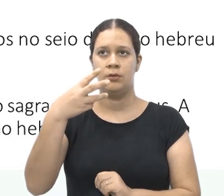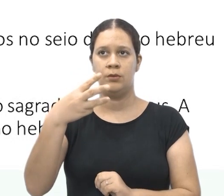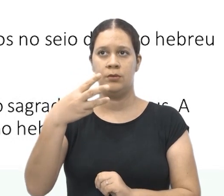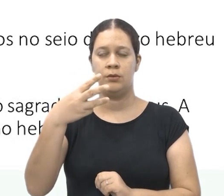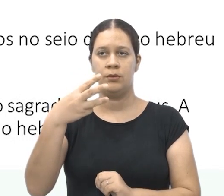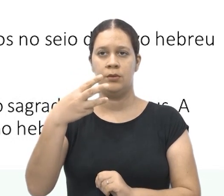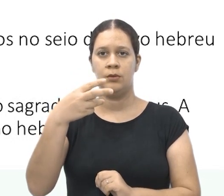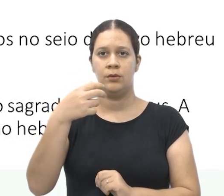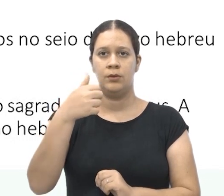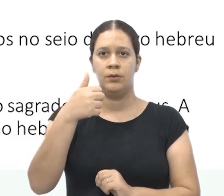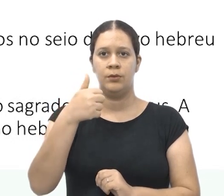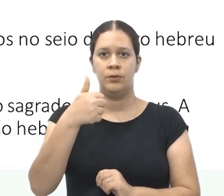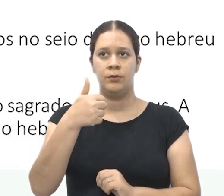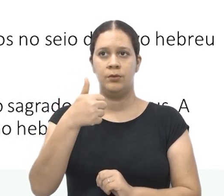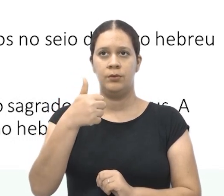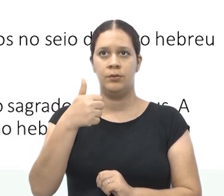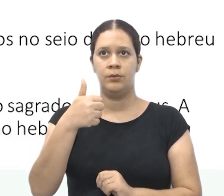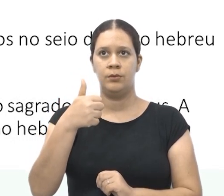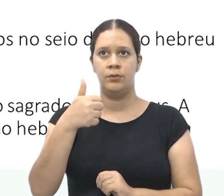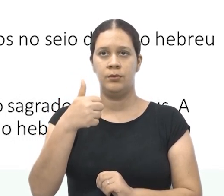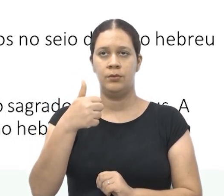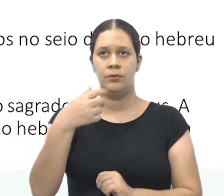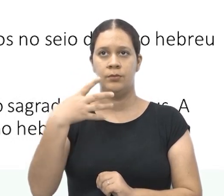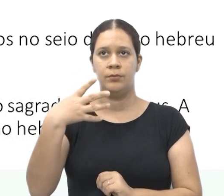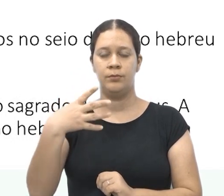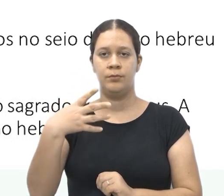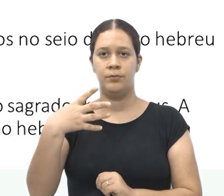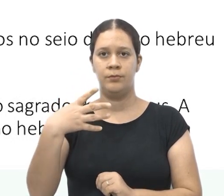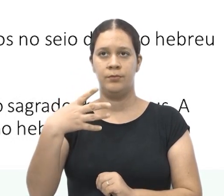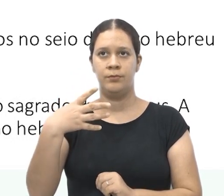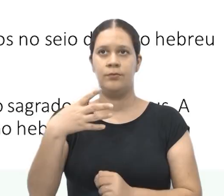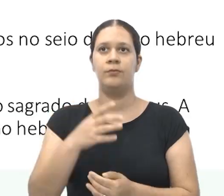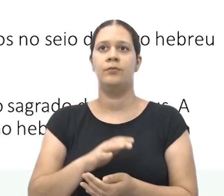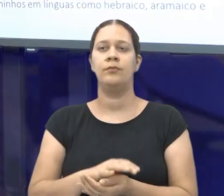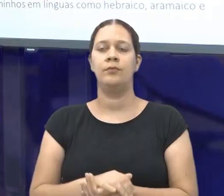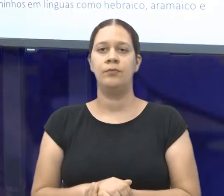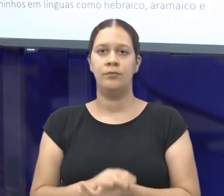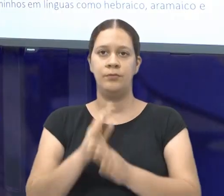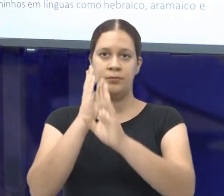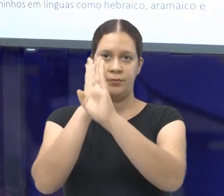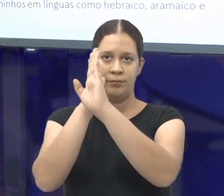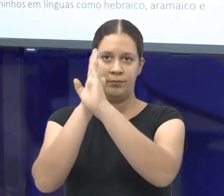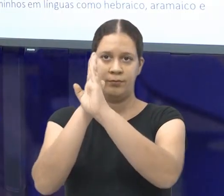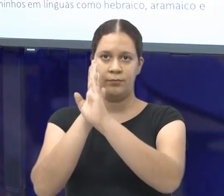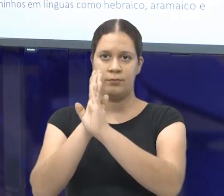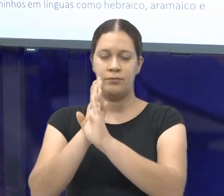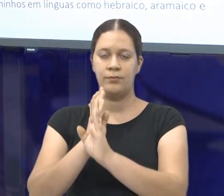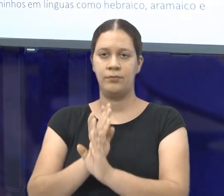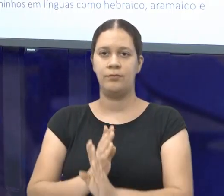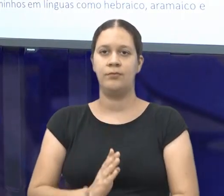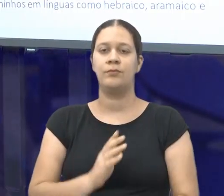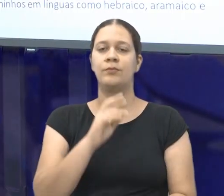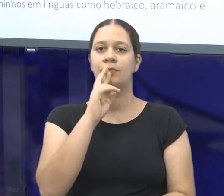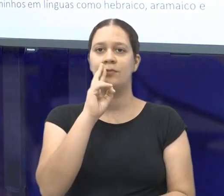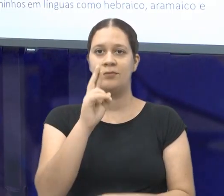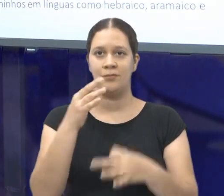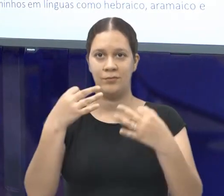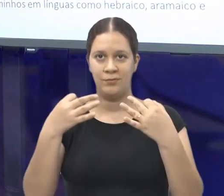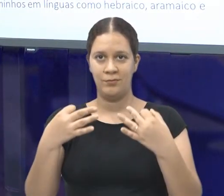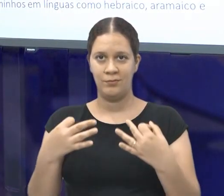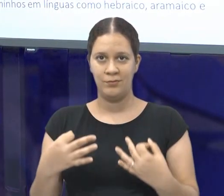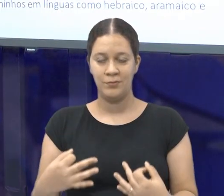2, 3, 1 e 4. É esta a ordem das